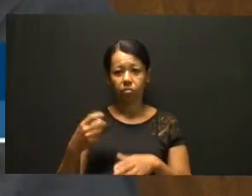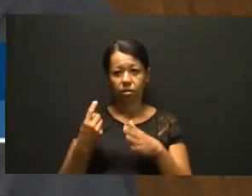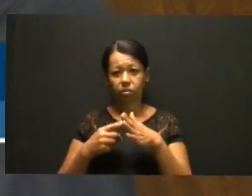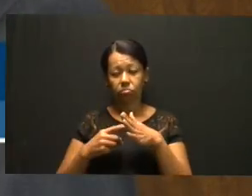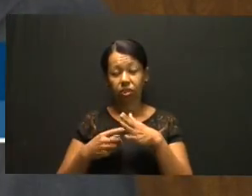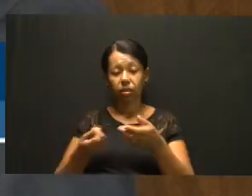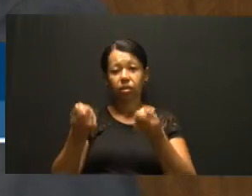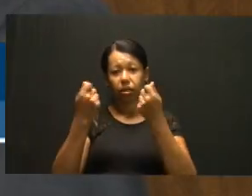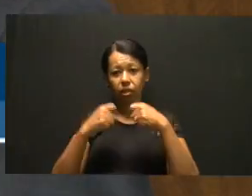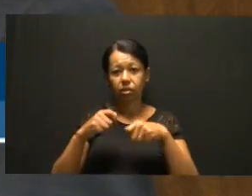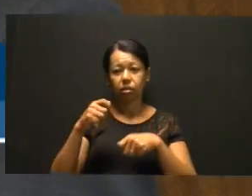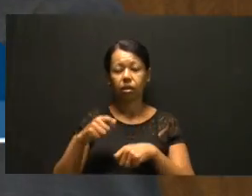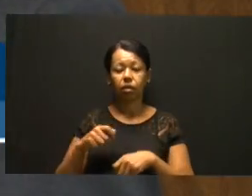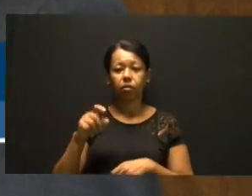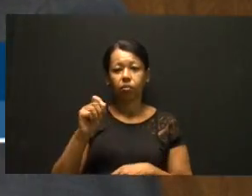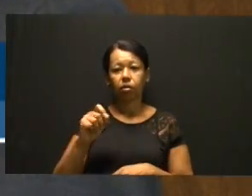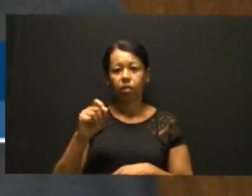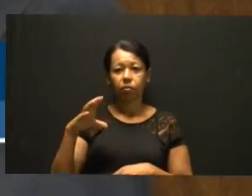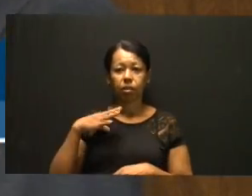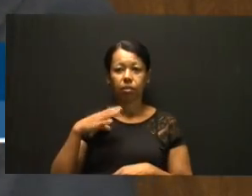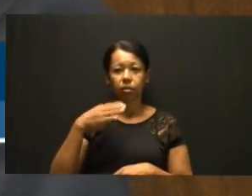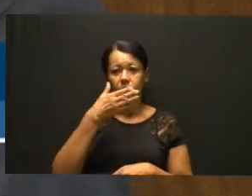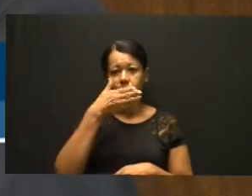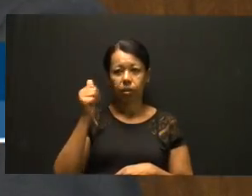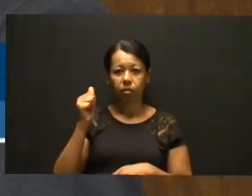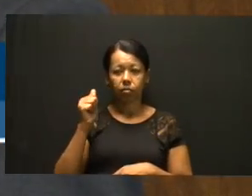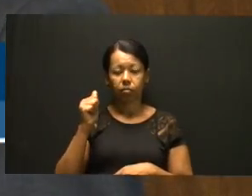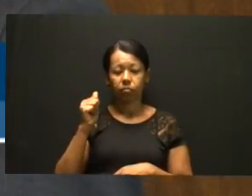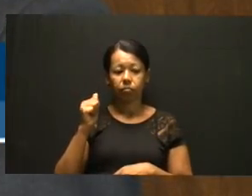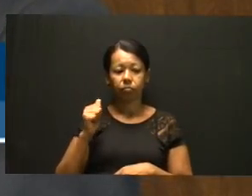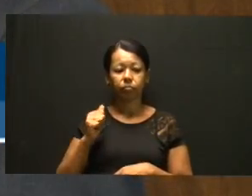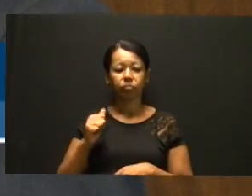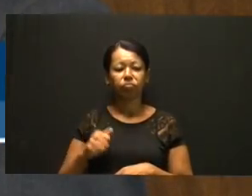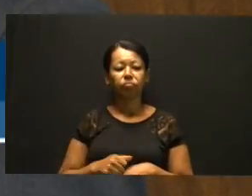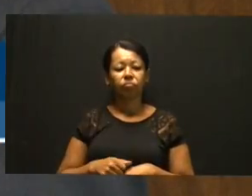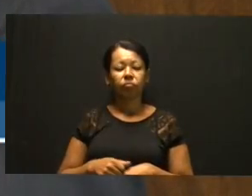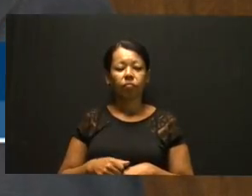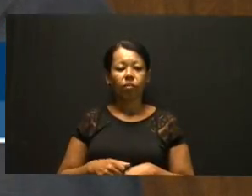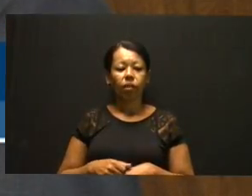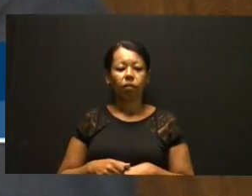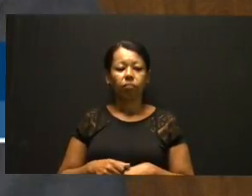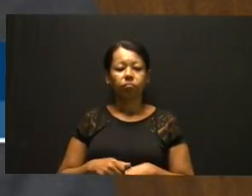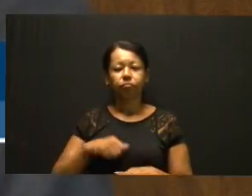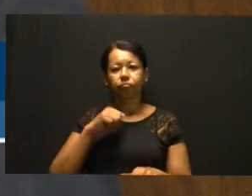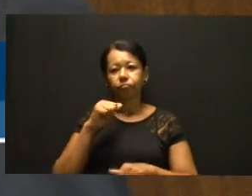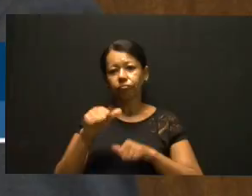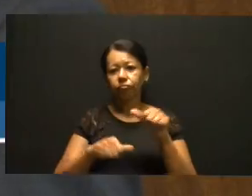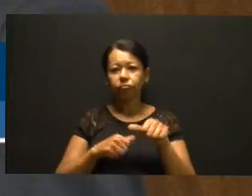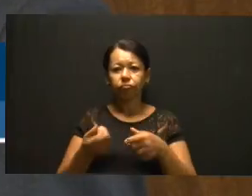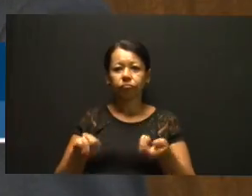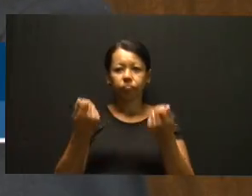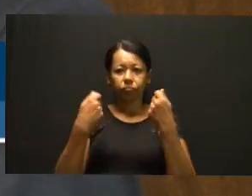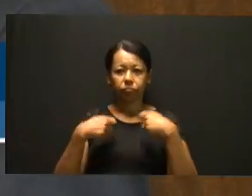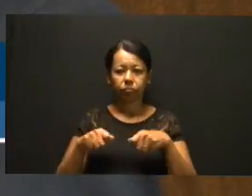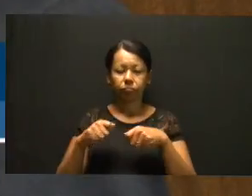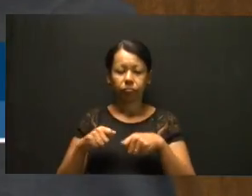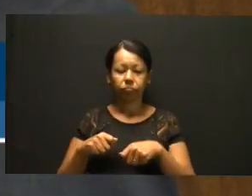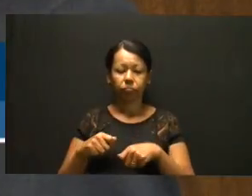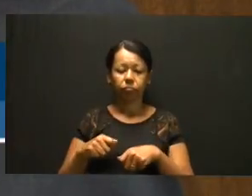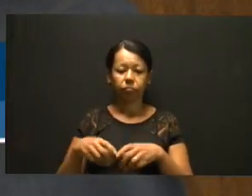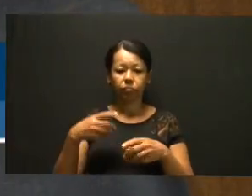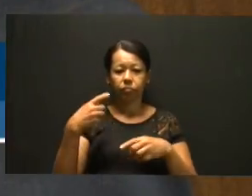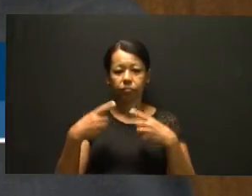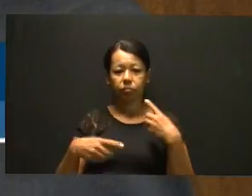direito e trazer aquilo para a nossa cidade que é o melhor. É recuperar os nossos manguezais e trazer uma cidade com uma dinâmica